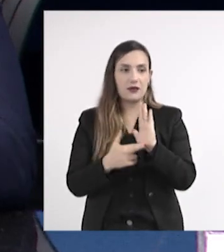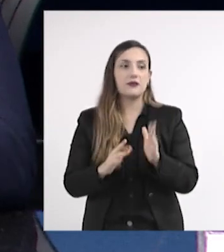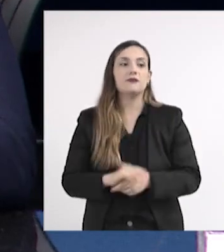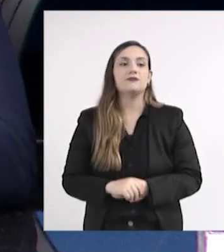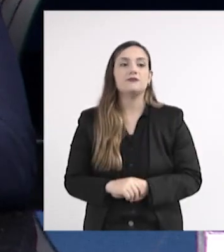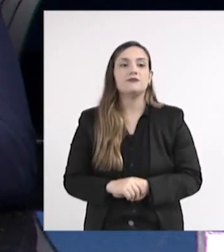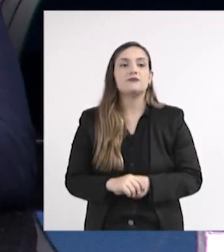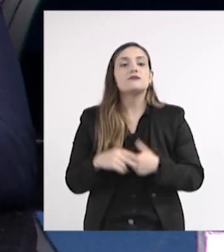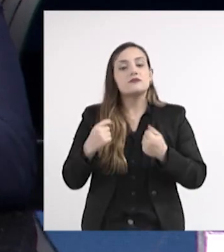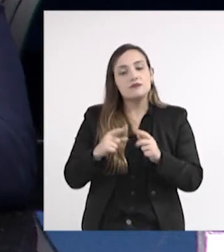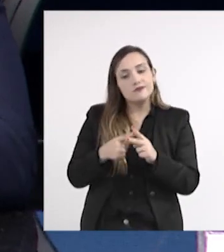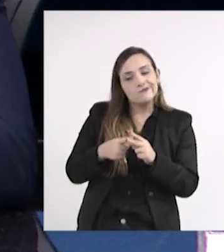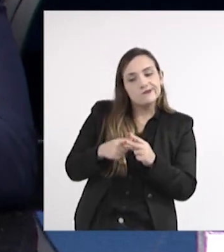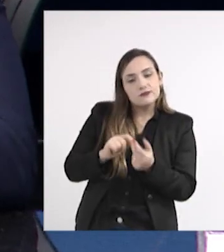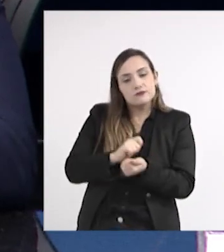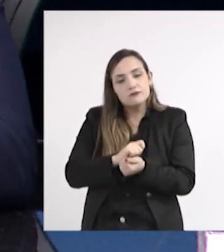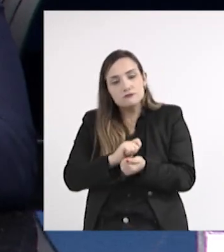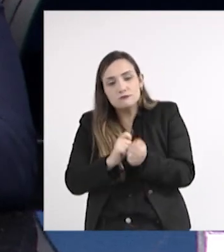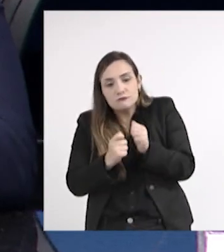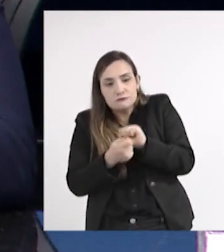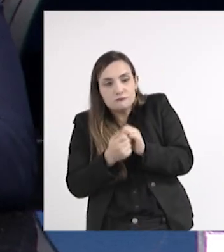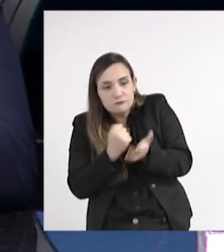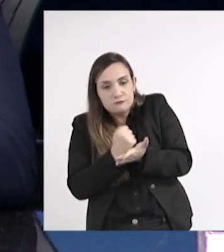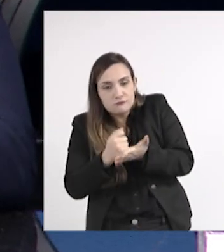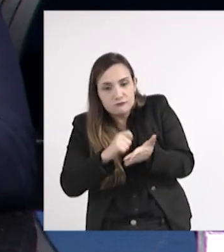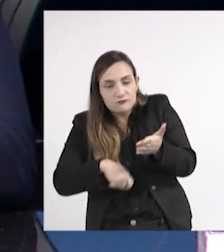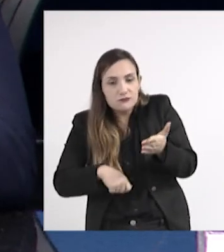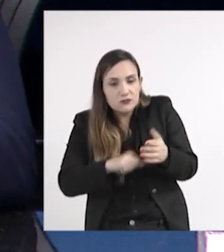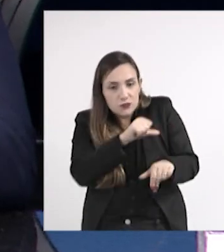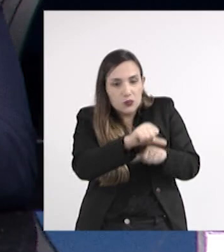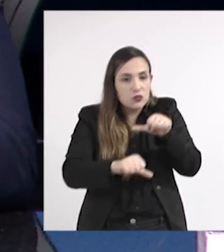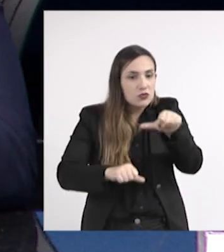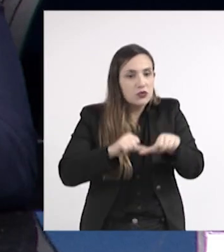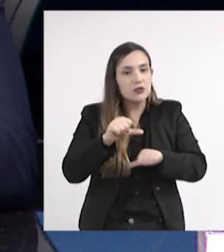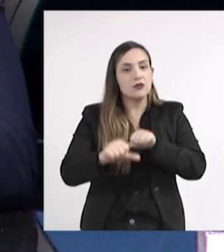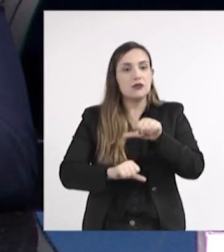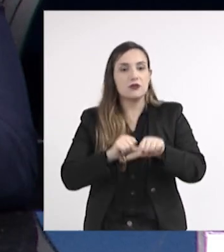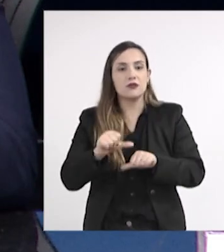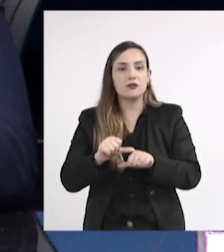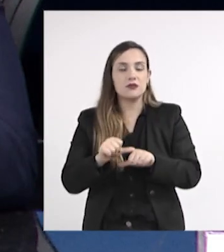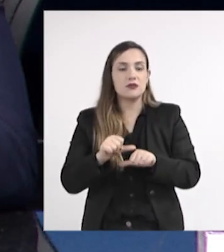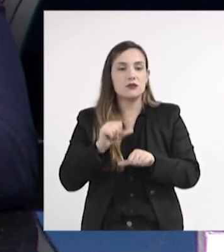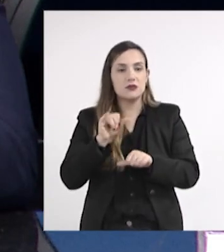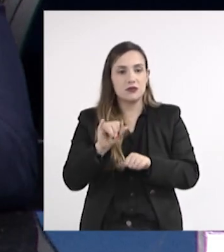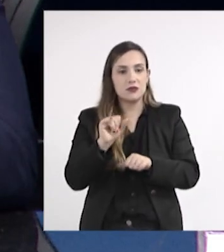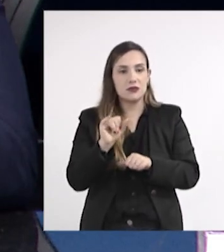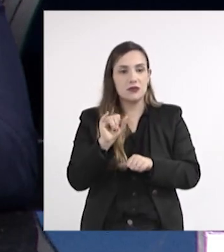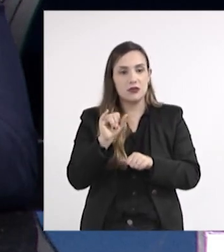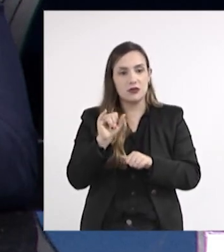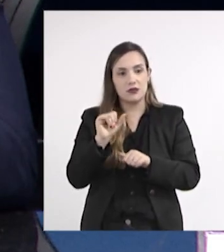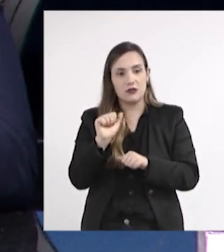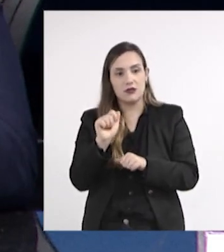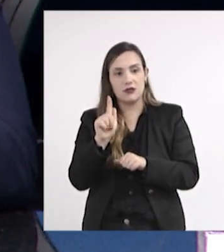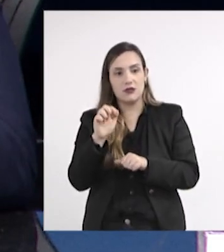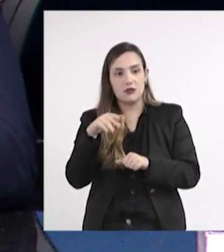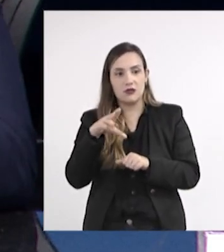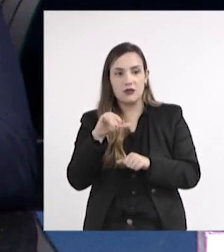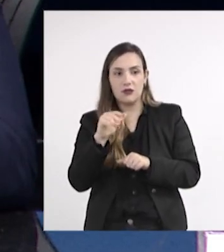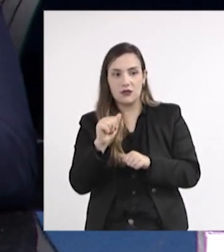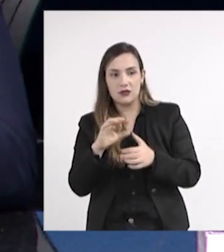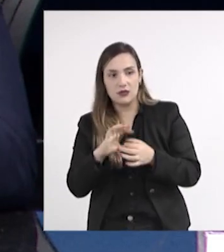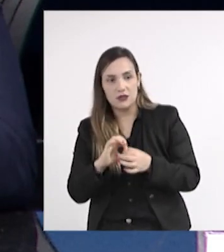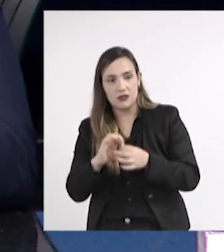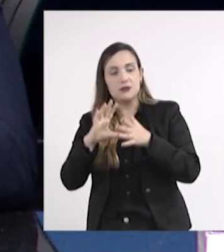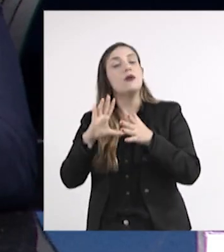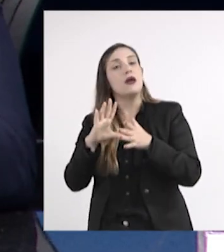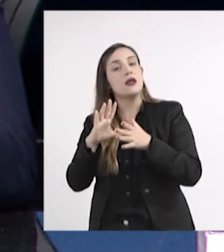ajuste consensual, exista uma transição, quando reconhecida pela agência, o atendimento dos pressupostos